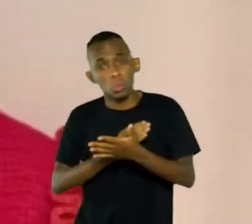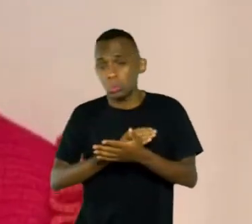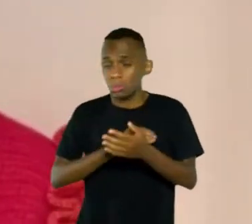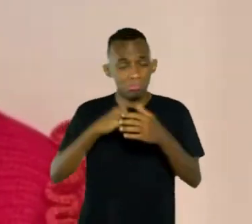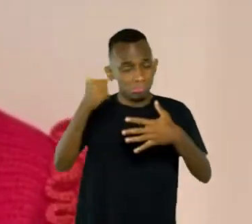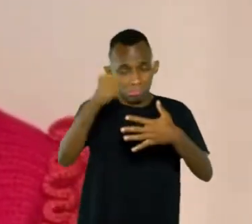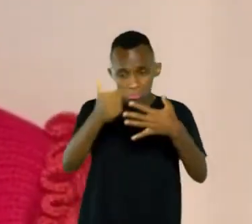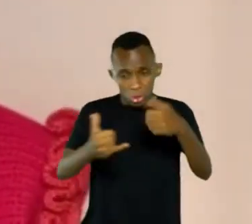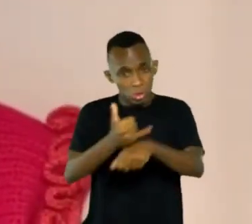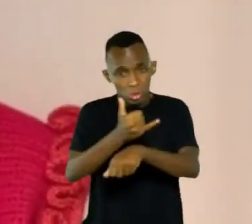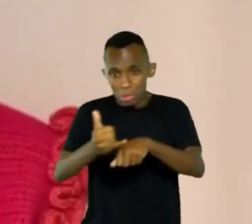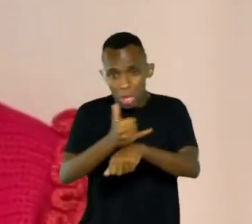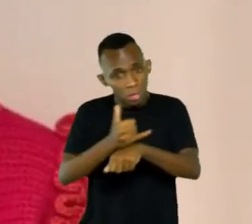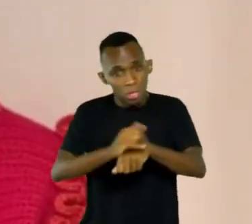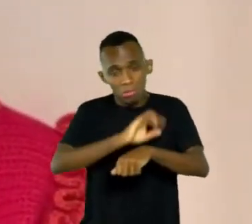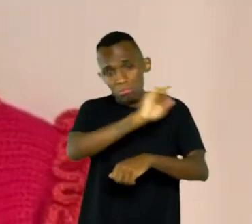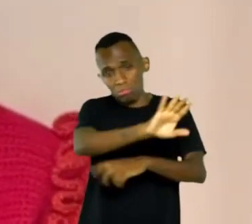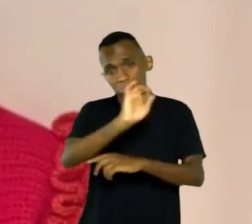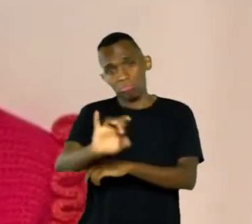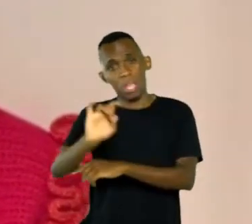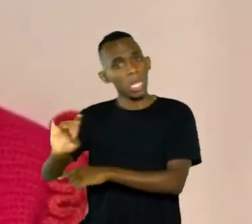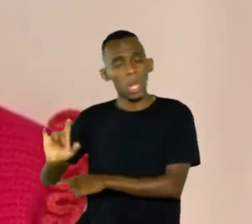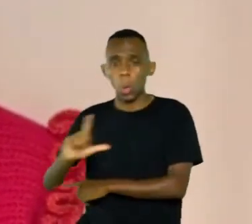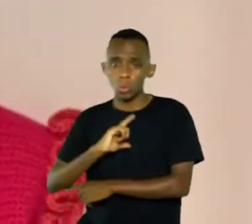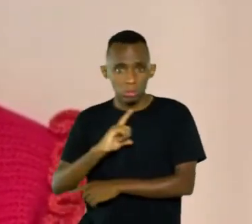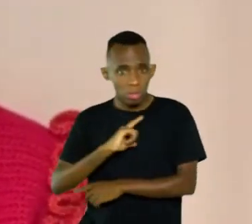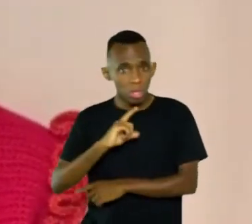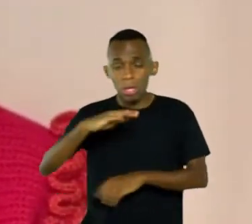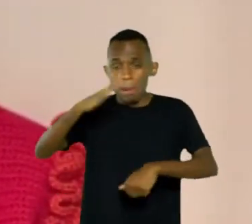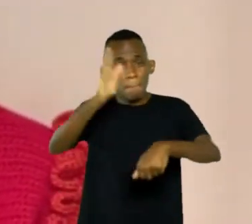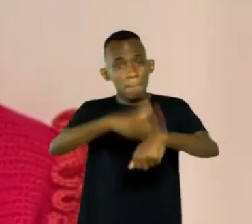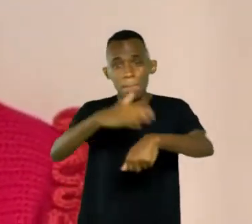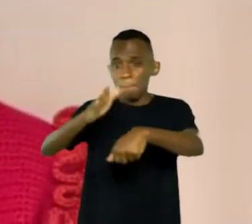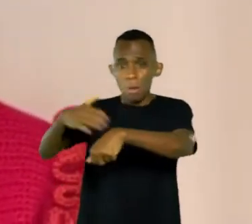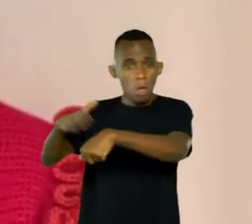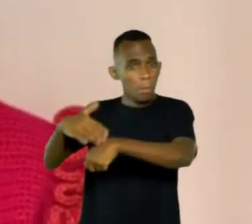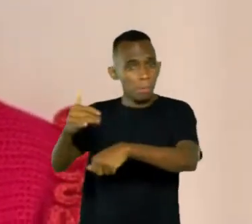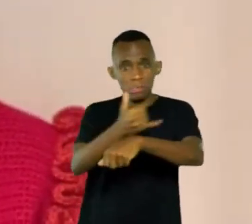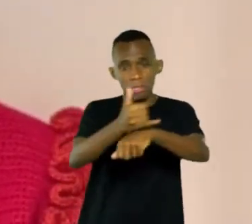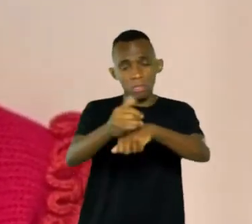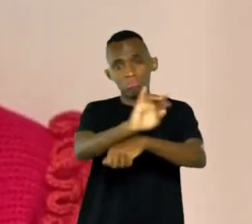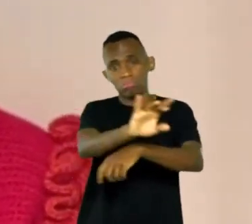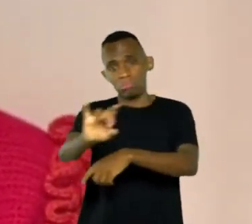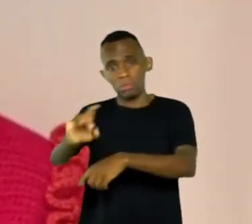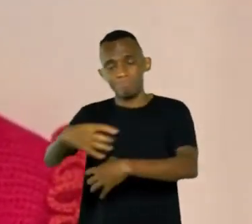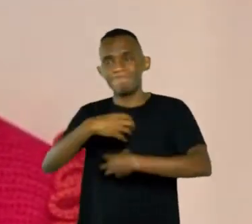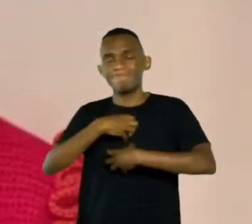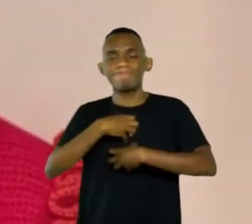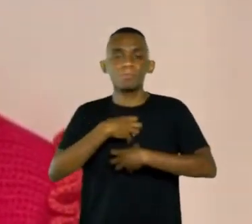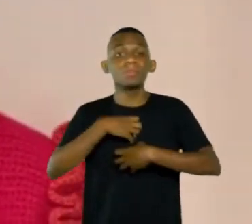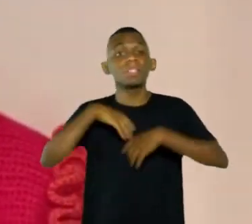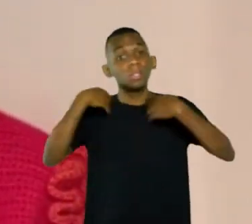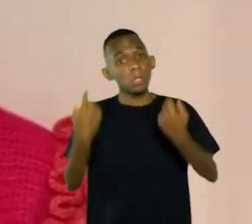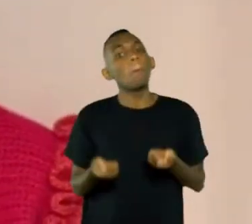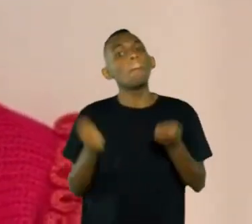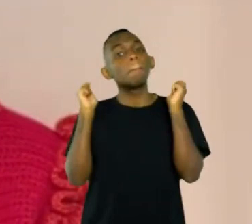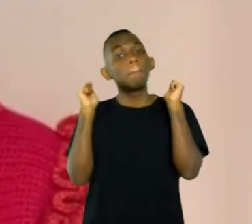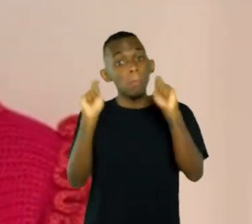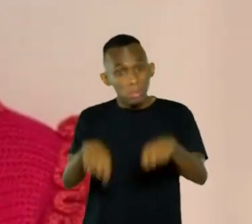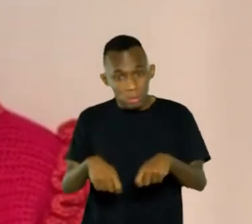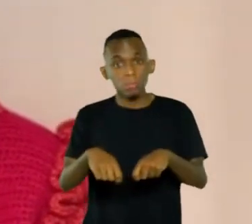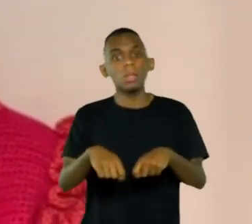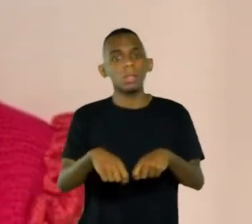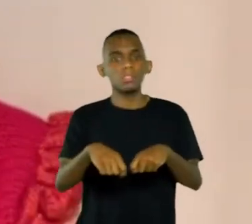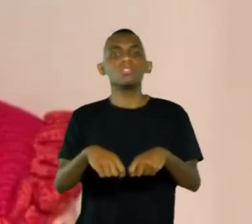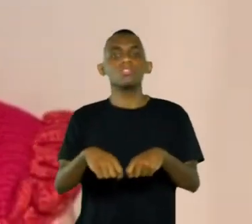pode bordar o seu luto. Ele é uma obra sua, né? Então, existe essa possibilidade de colocar um traço no